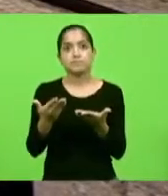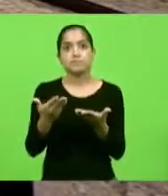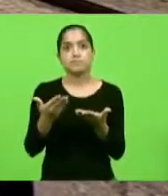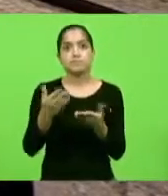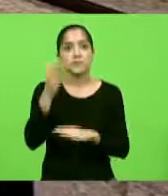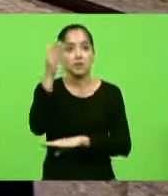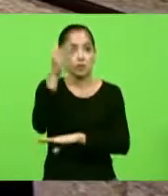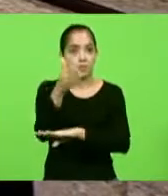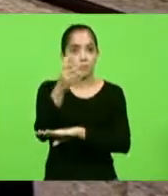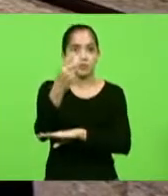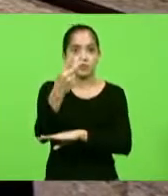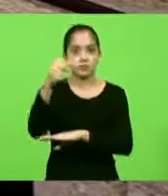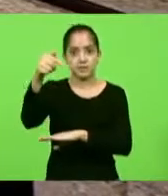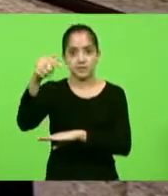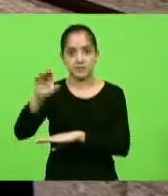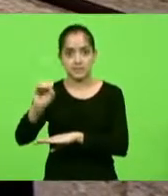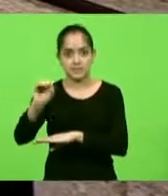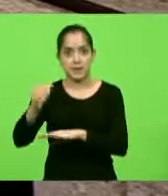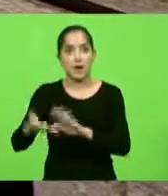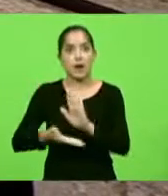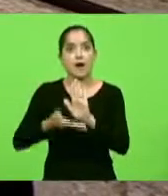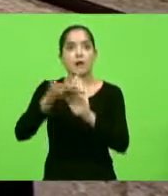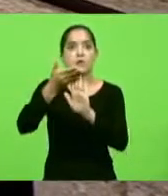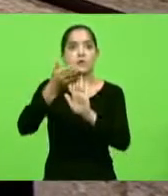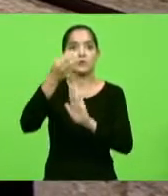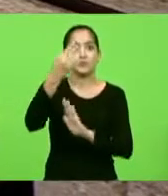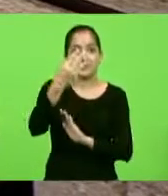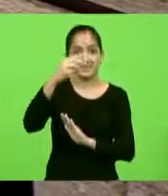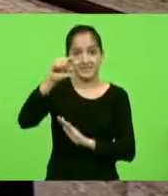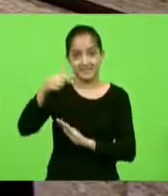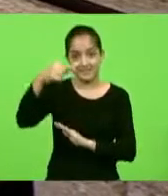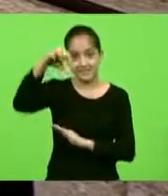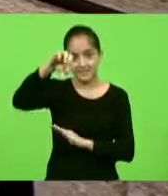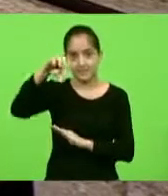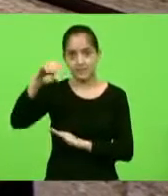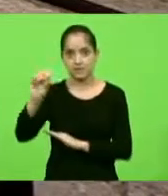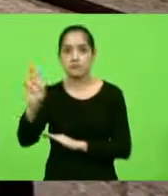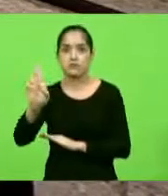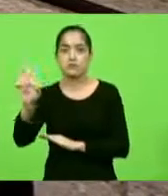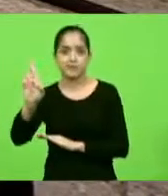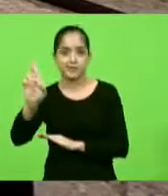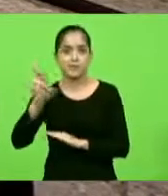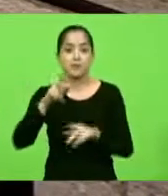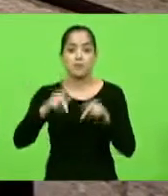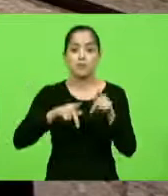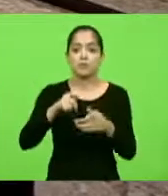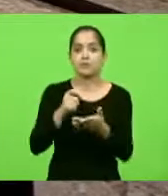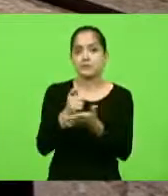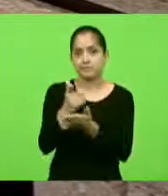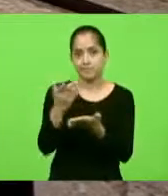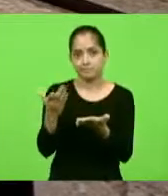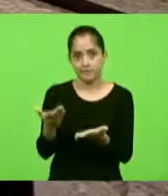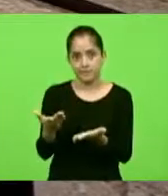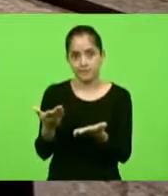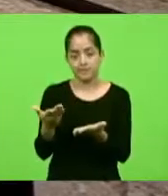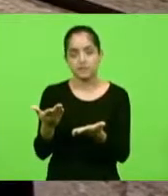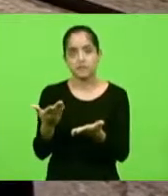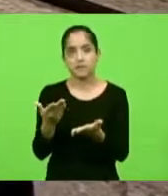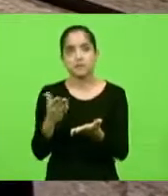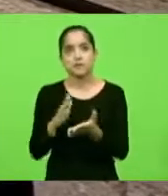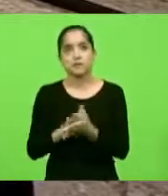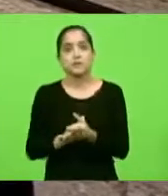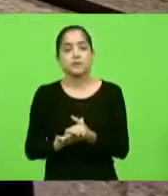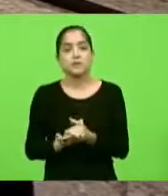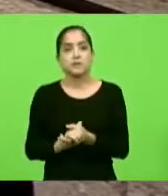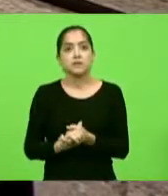de 2,70 foi para 3,90, então a população pagando a conta, mas eu vejo que é um gesto aqui que nós estamos fazendo